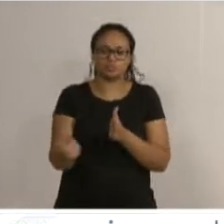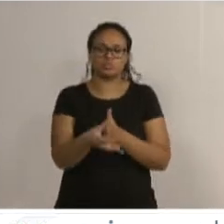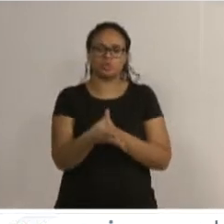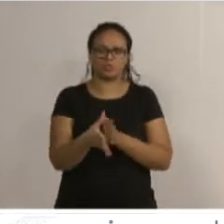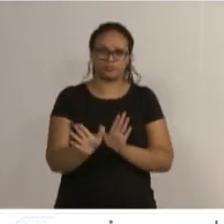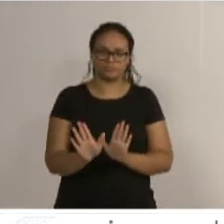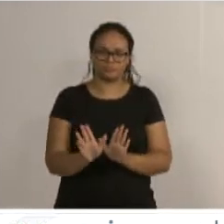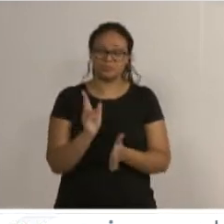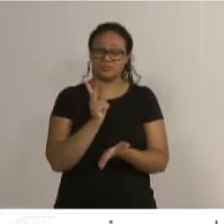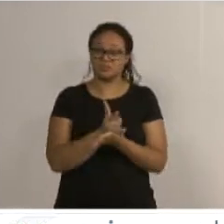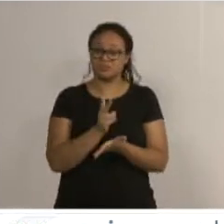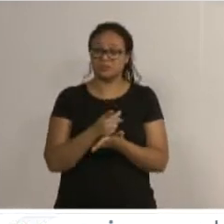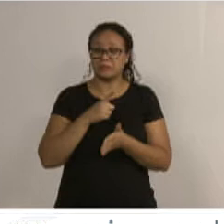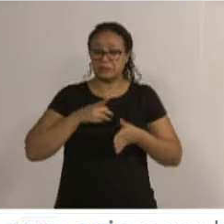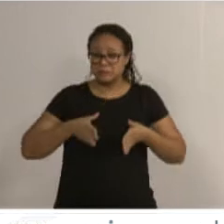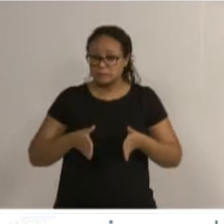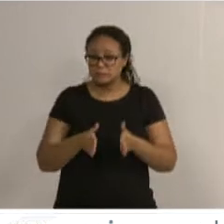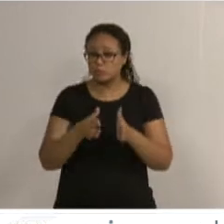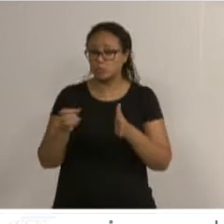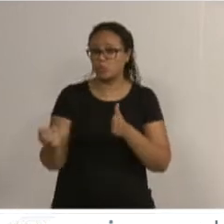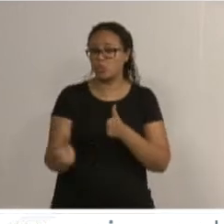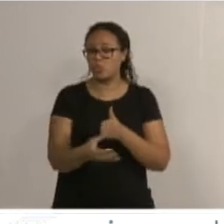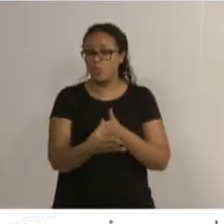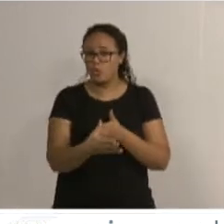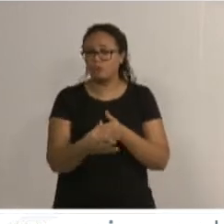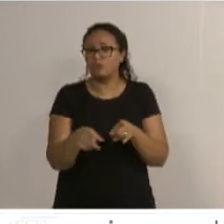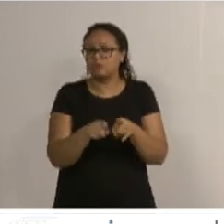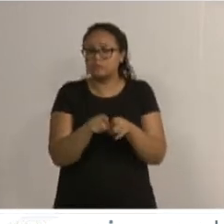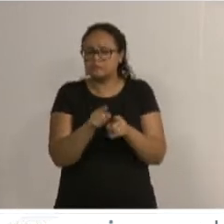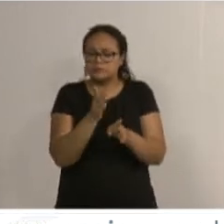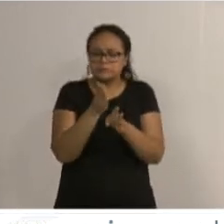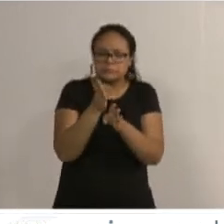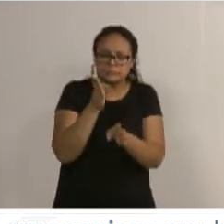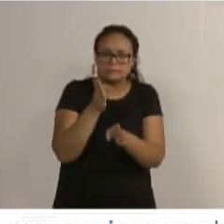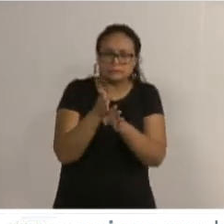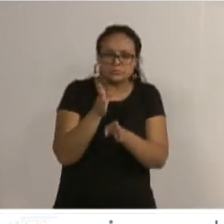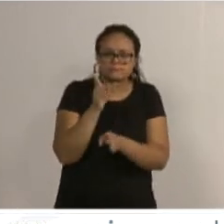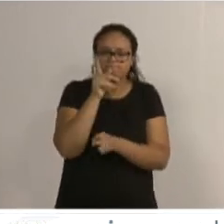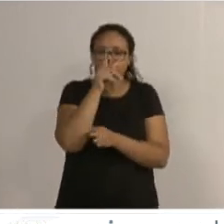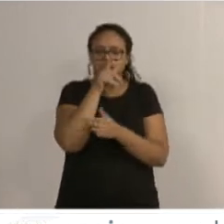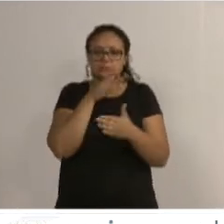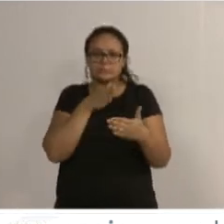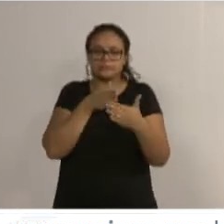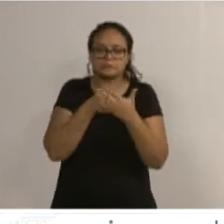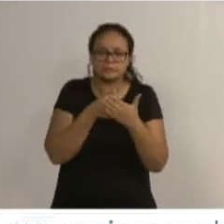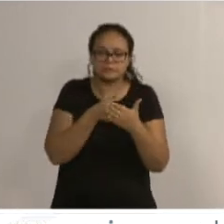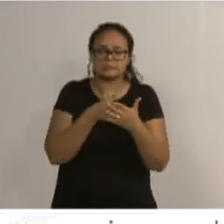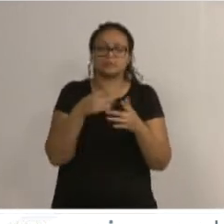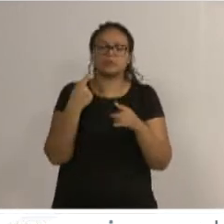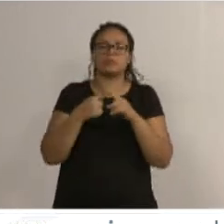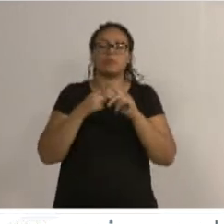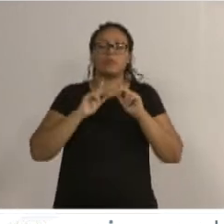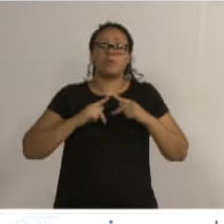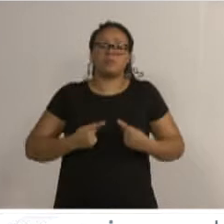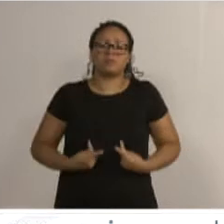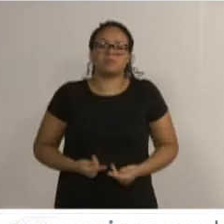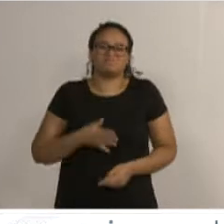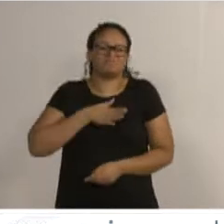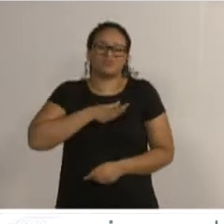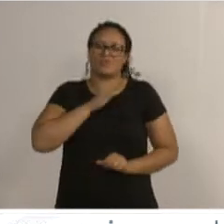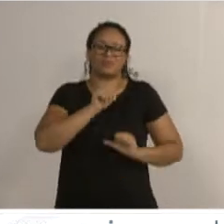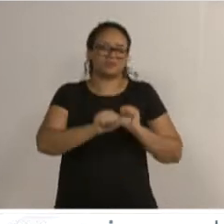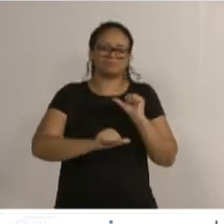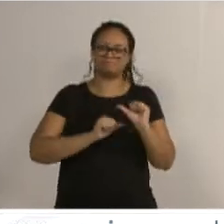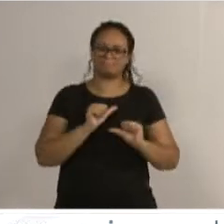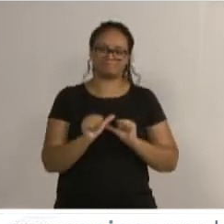enfrenta um novo caminho, a gente enfrenta algumas dificuldades e alguns obstáculos, porque o ser humano, ele não gosta de